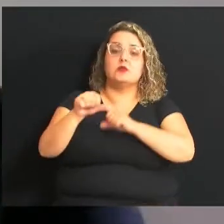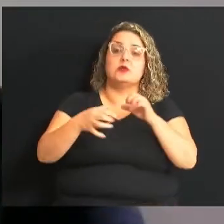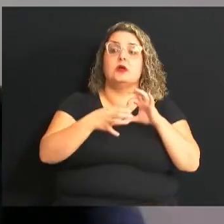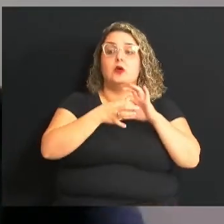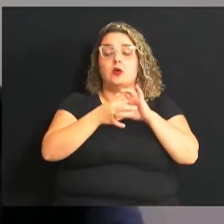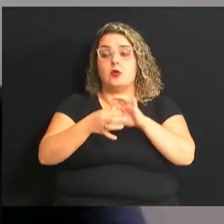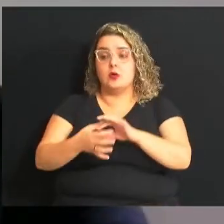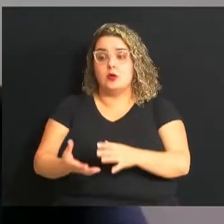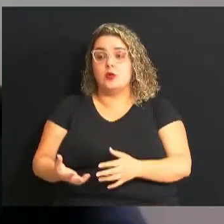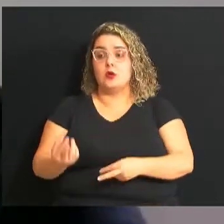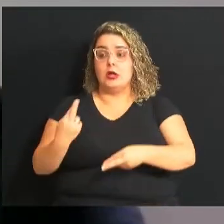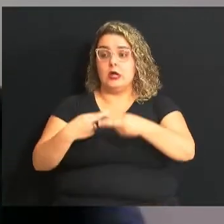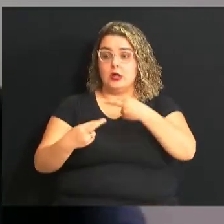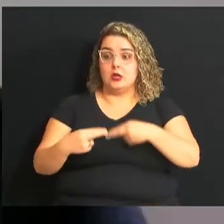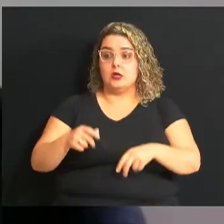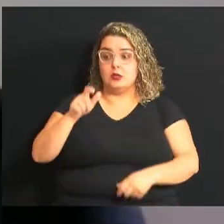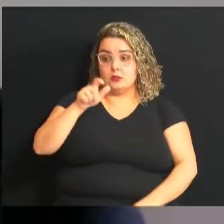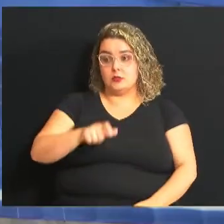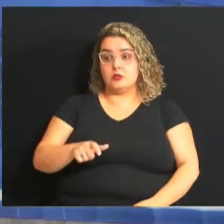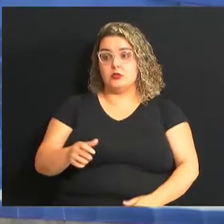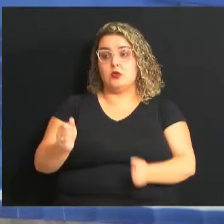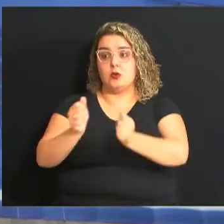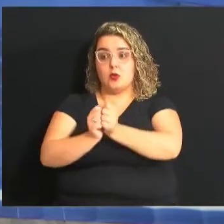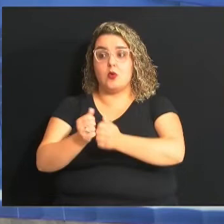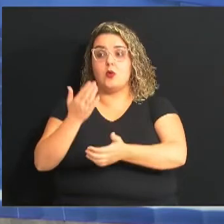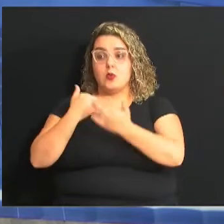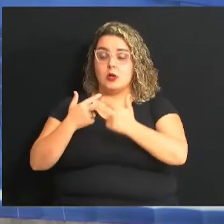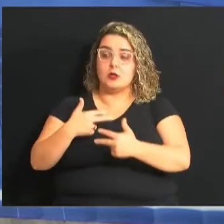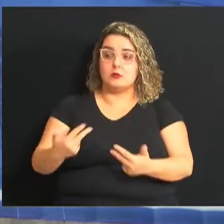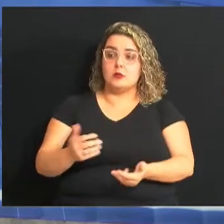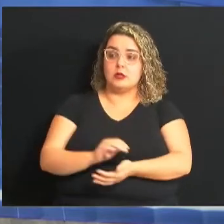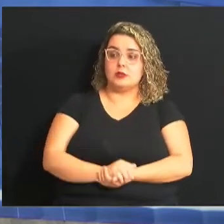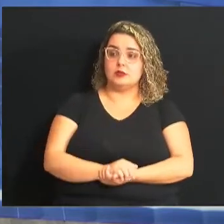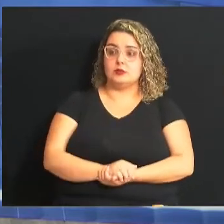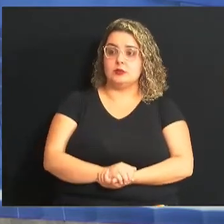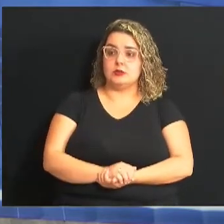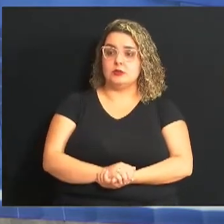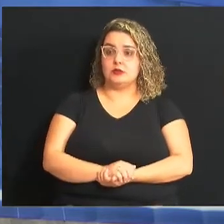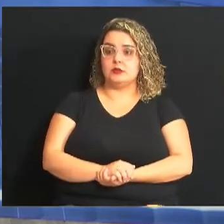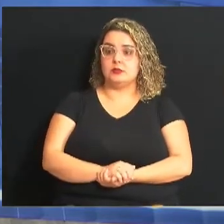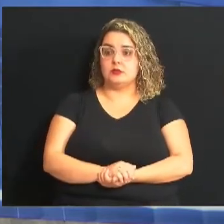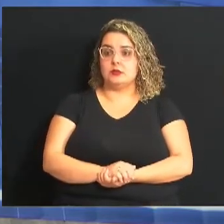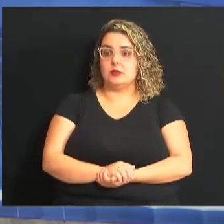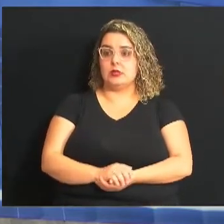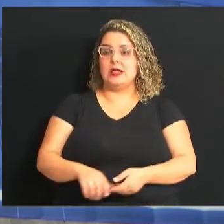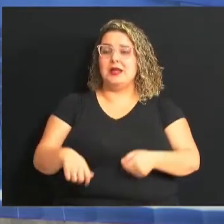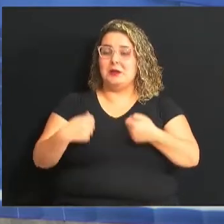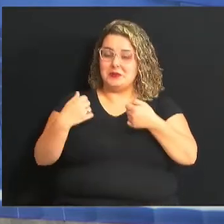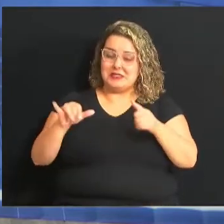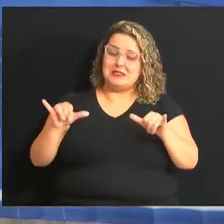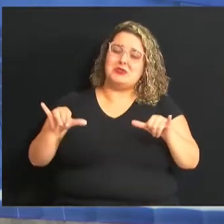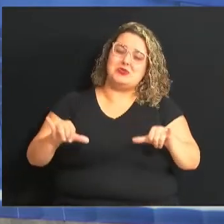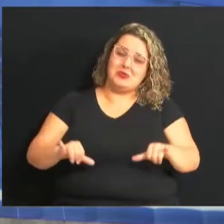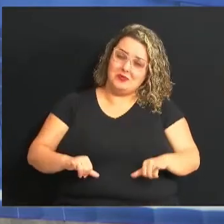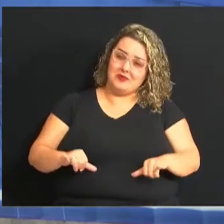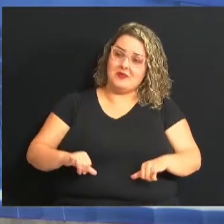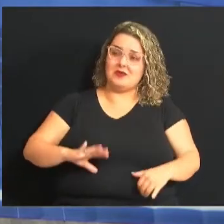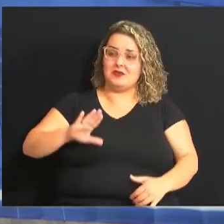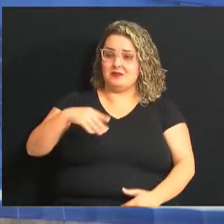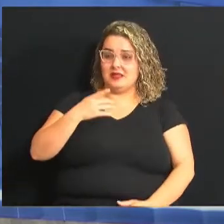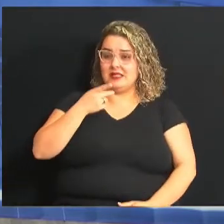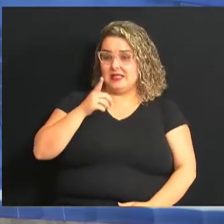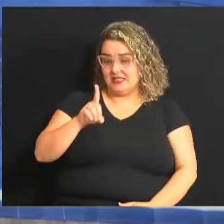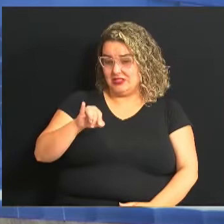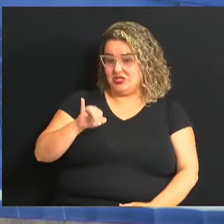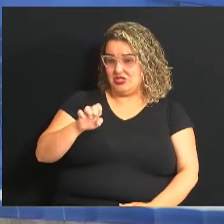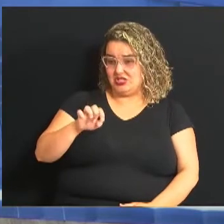a relação da pessoa ao alimento. E isso, assim, precisa ser sofrido quando a gente fala em dieta, quando a gente fala em